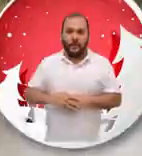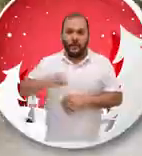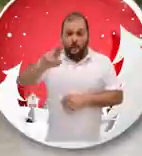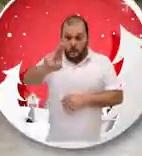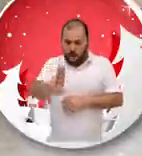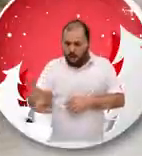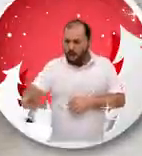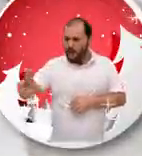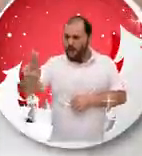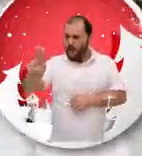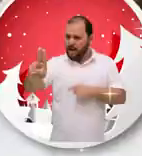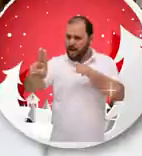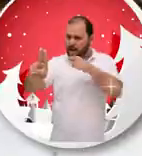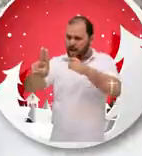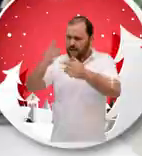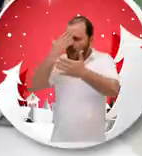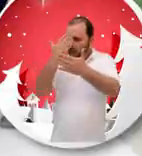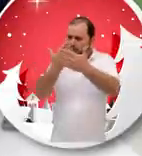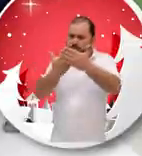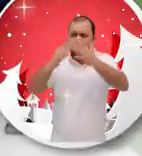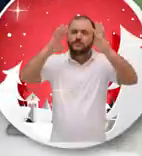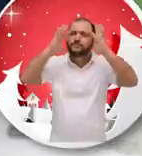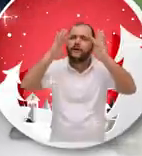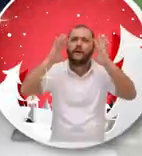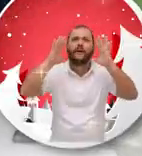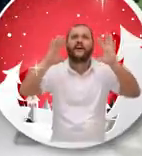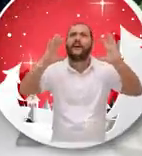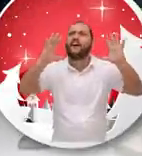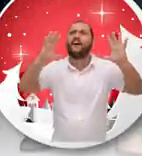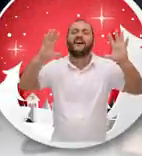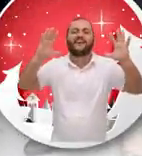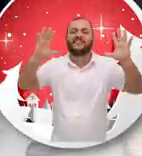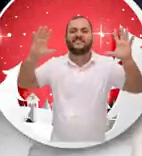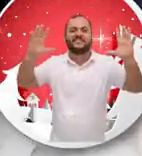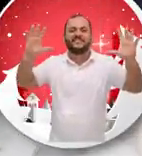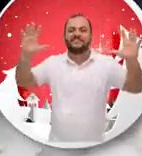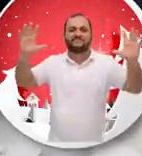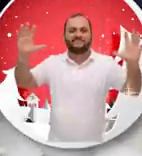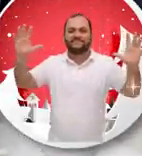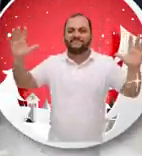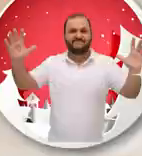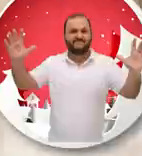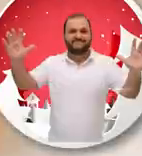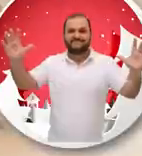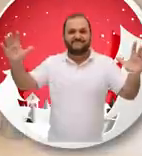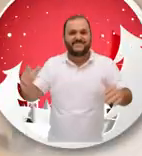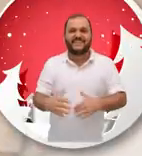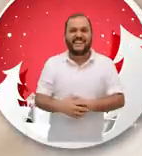ação. Uma universidade que acredita em sonhos.